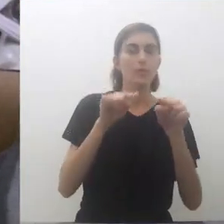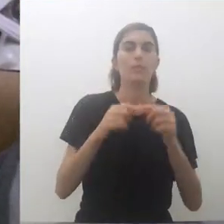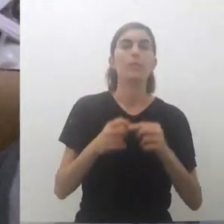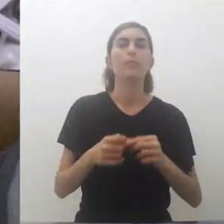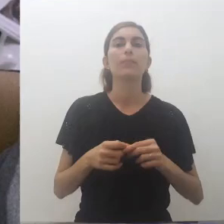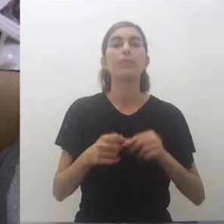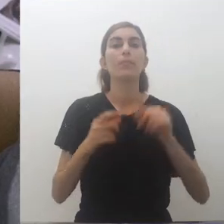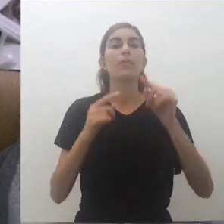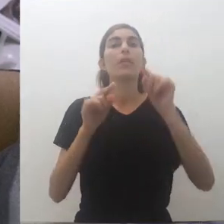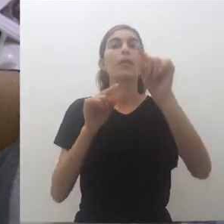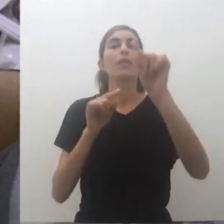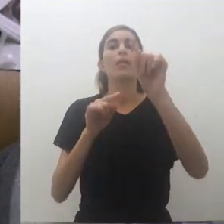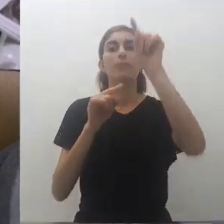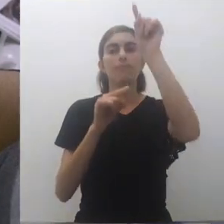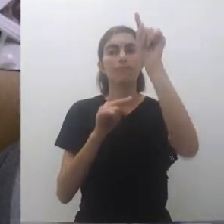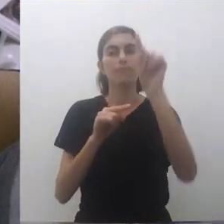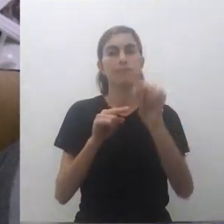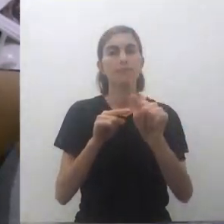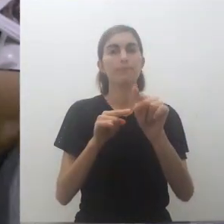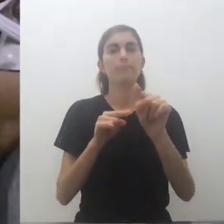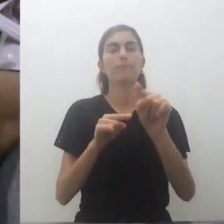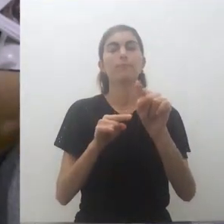e aqui